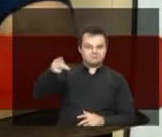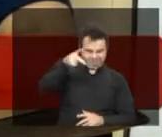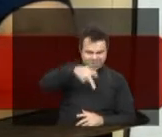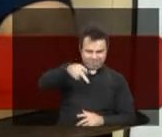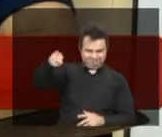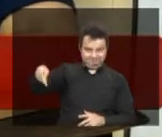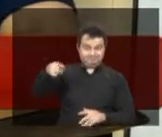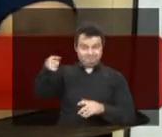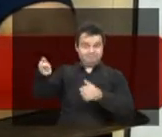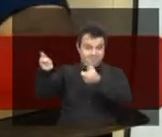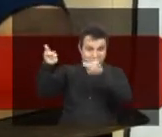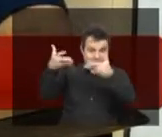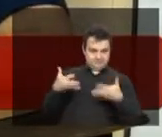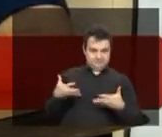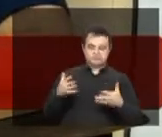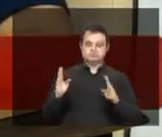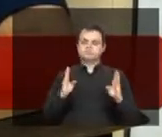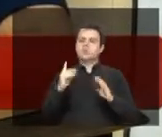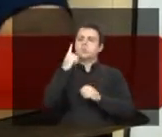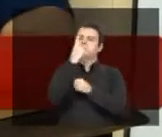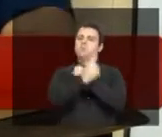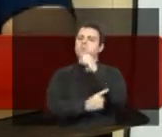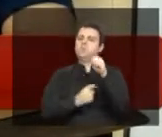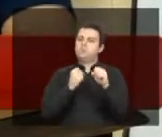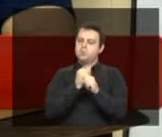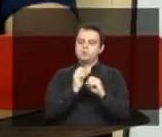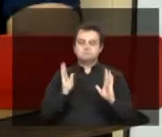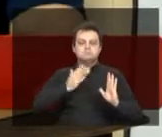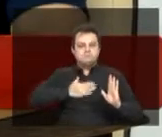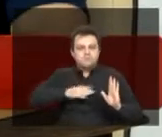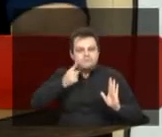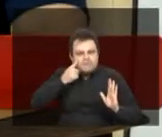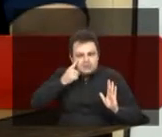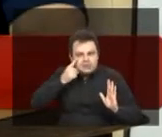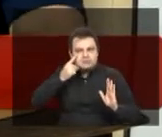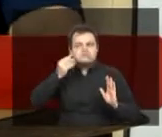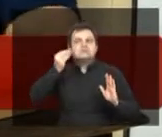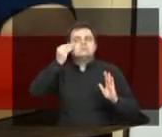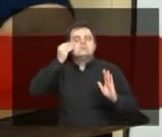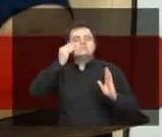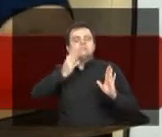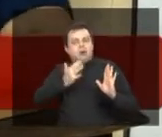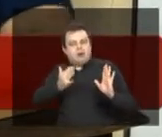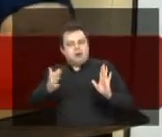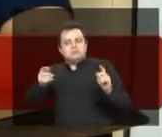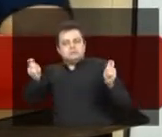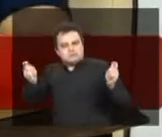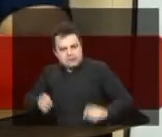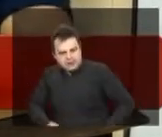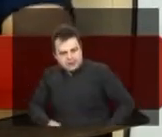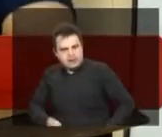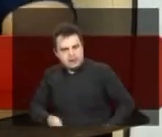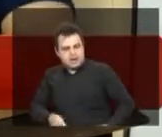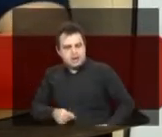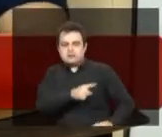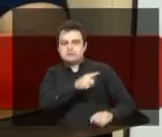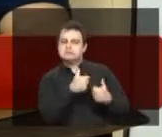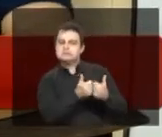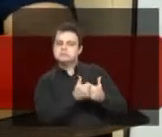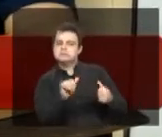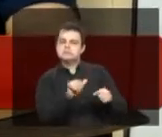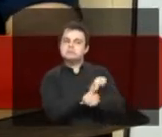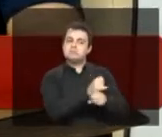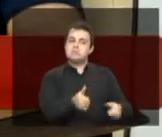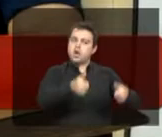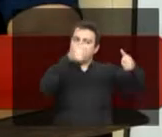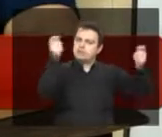vereador, ele falou que até um ano para ter um fôlego e aí, posteriormente, verificar o que poderia melhorar nesse